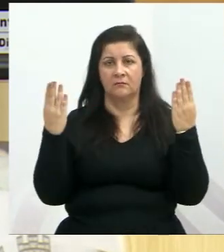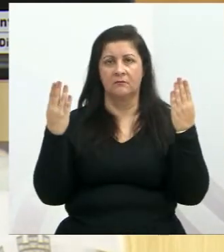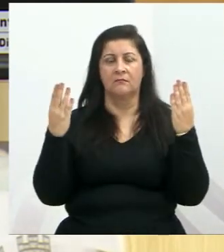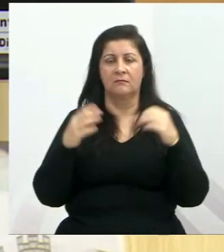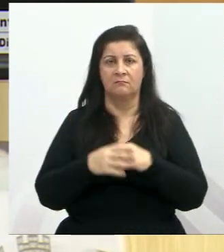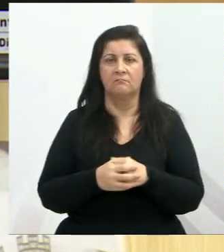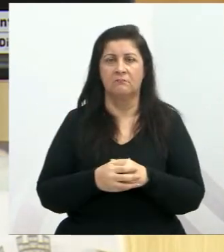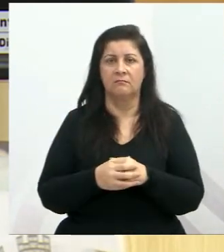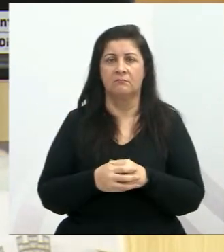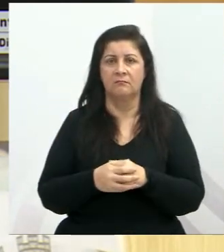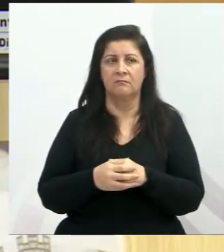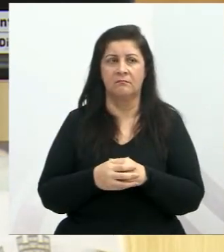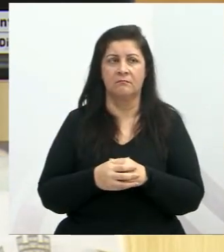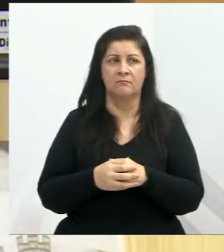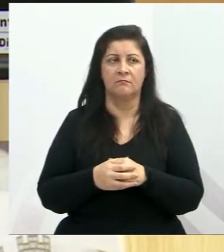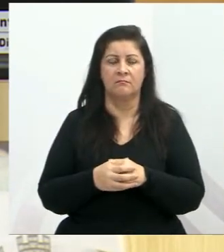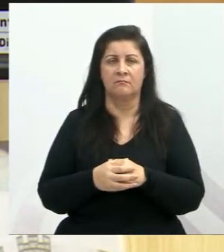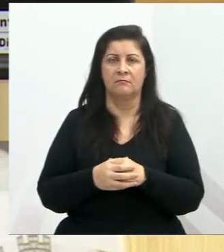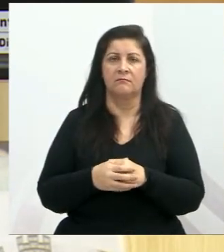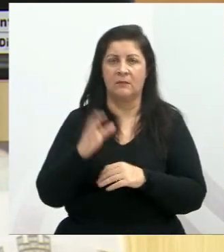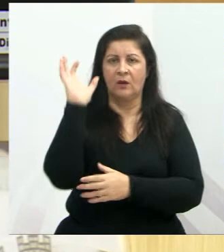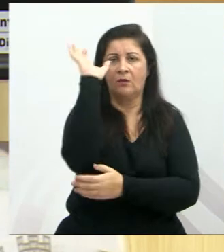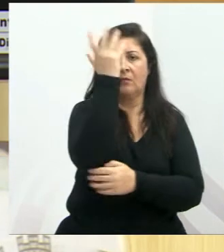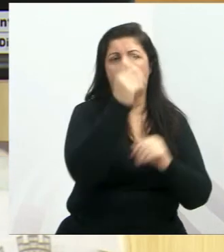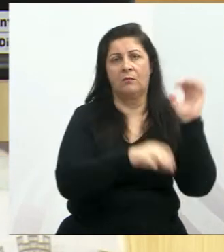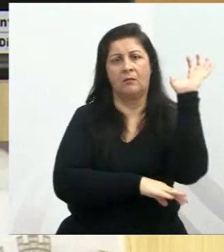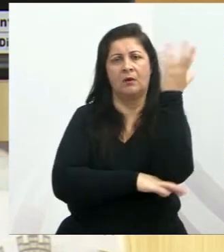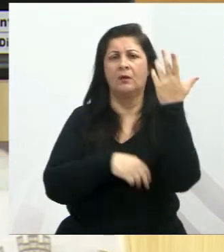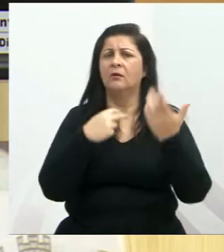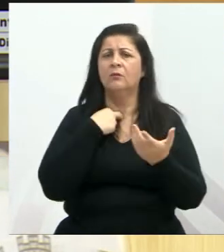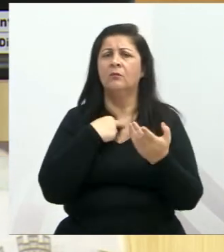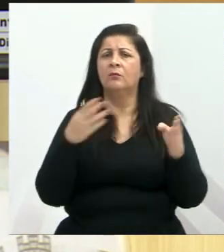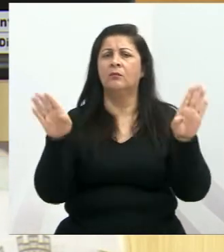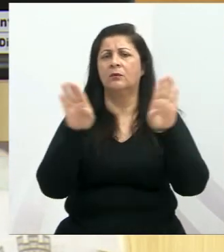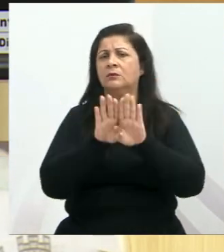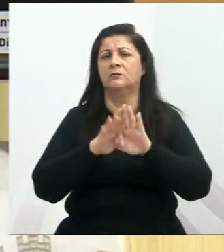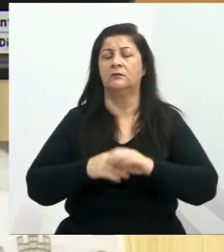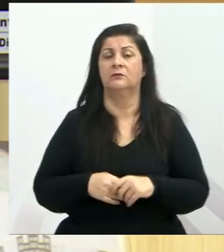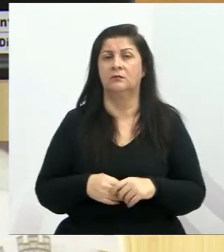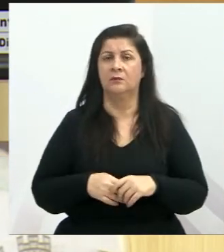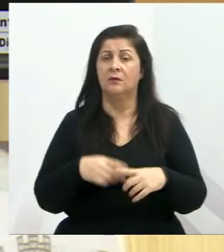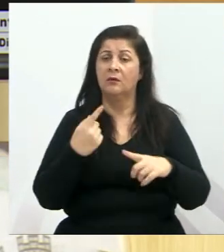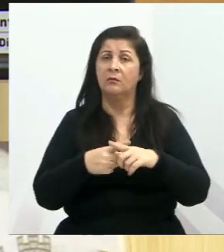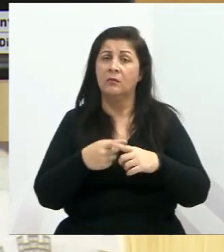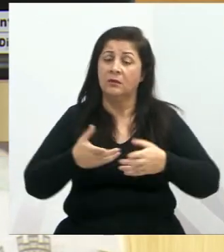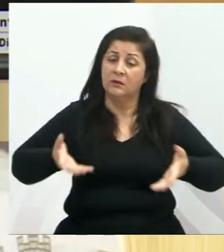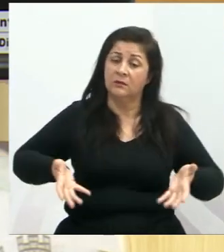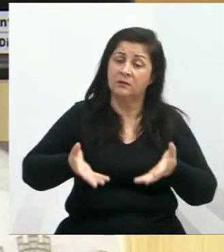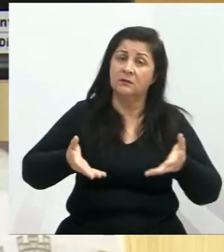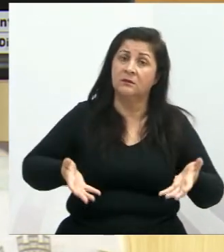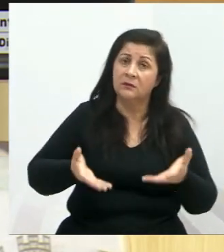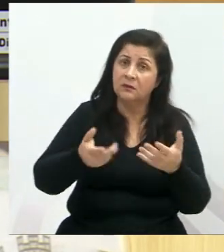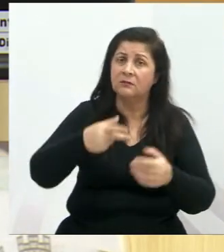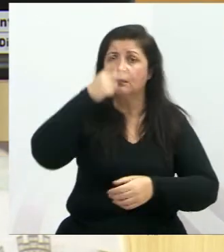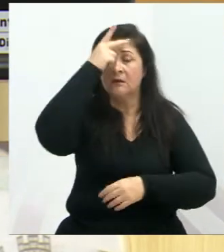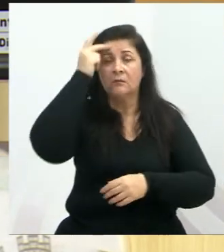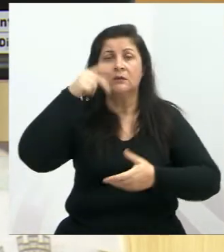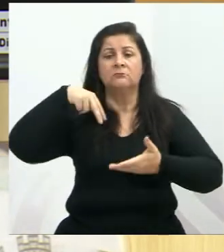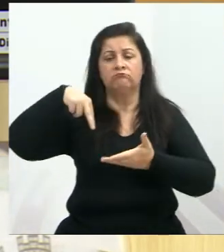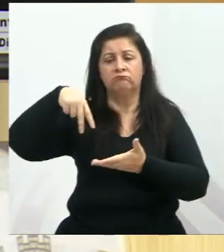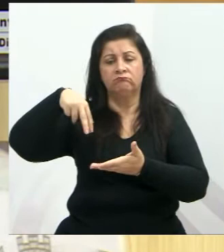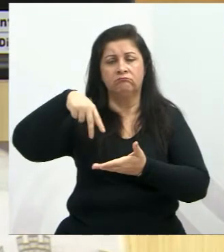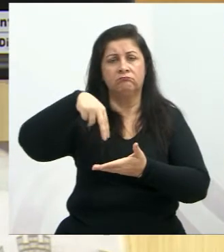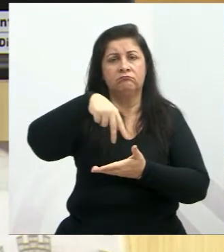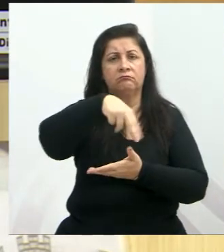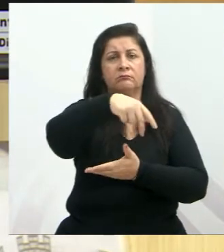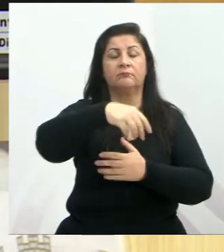e o Parque dos Eucaliptos. Deveria não fechar em época de pandemia para que pudesse ser estimulada a prática de esporte no